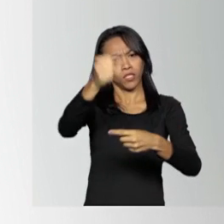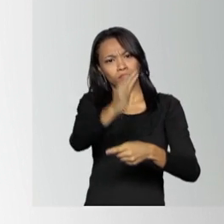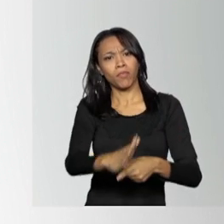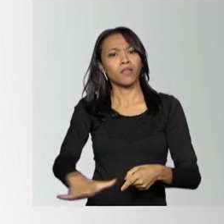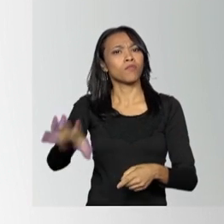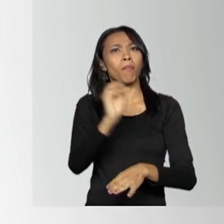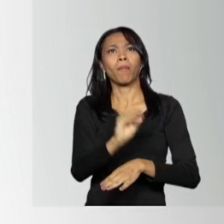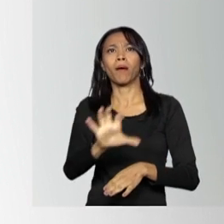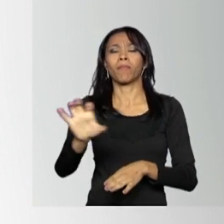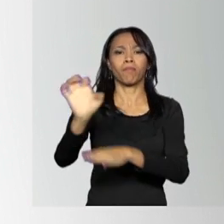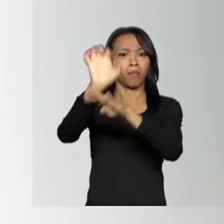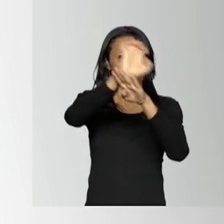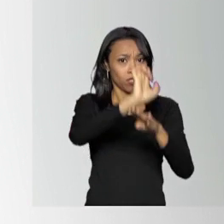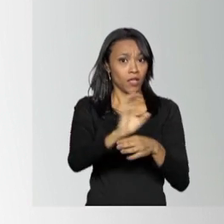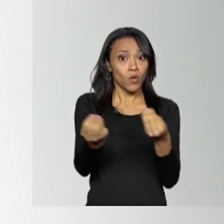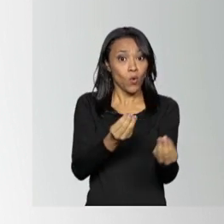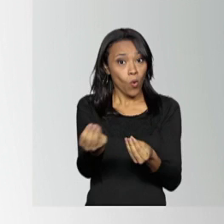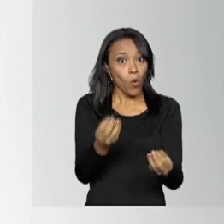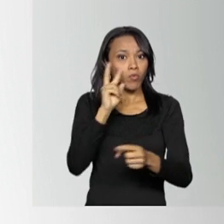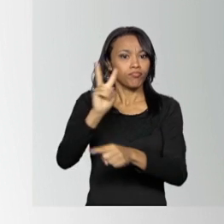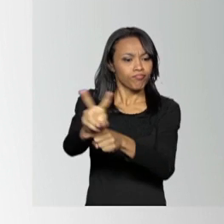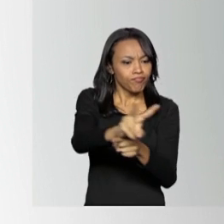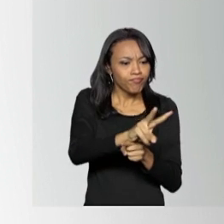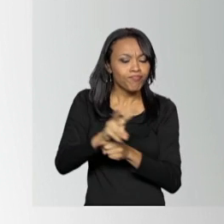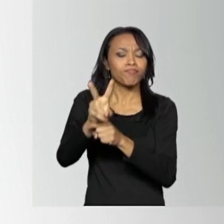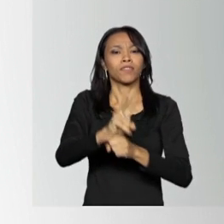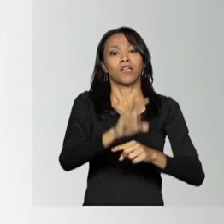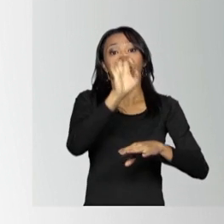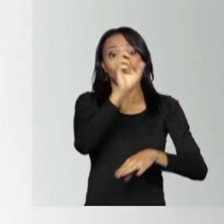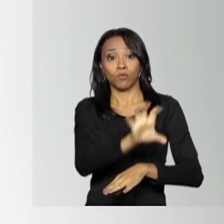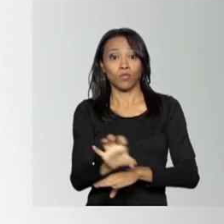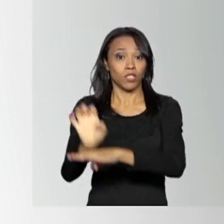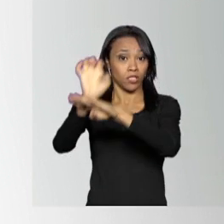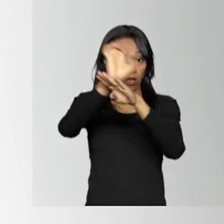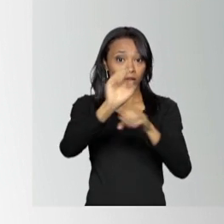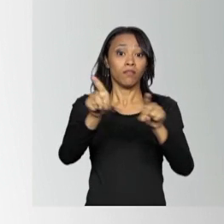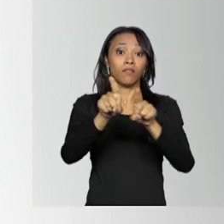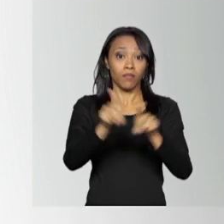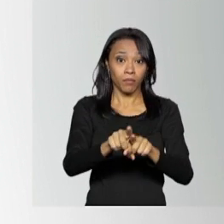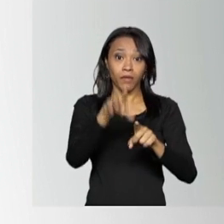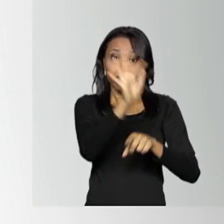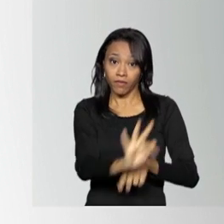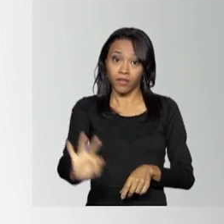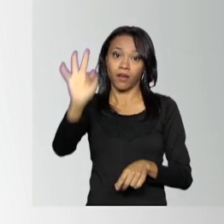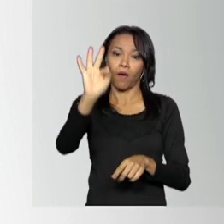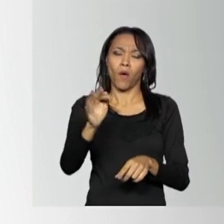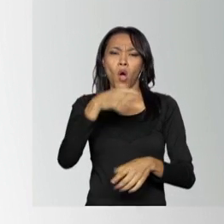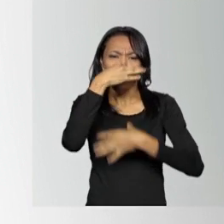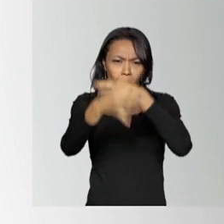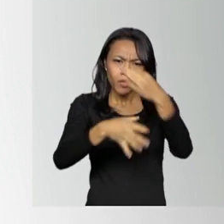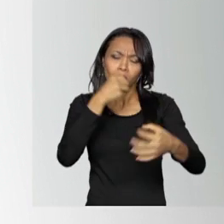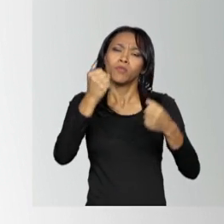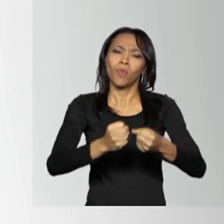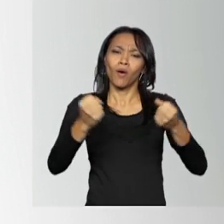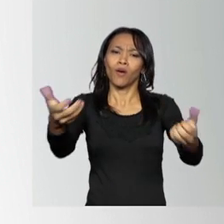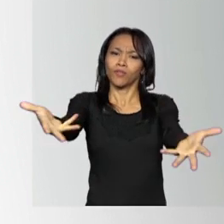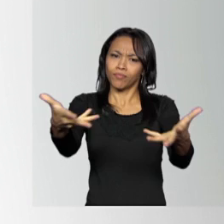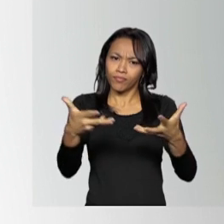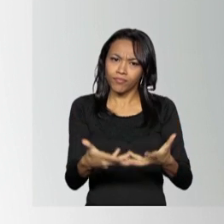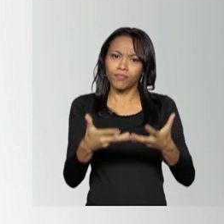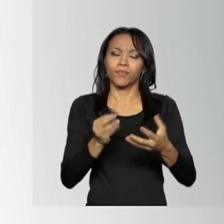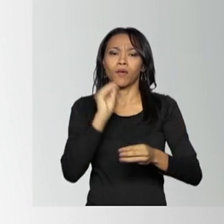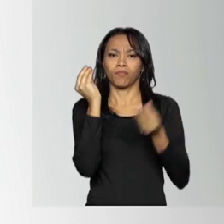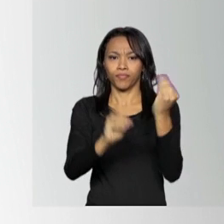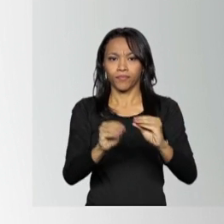do gerenciamento dos recursos hídricos nas esferas federal e estaduais. As sugestões podem ser feitas no